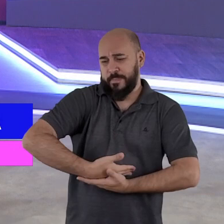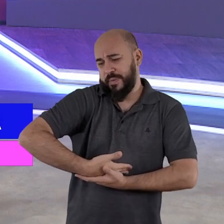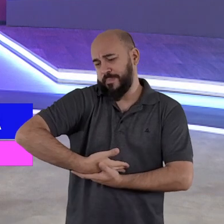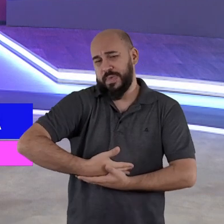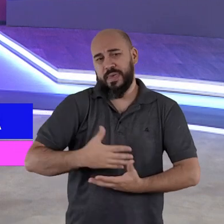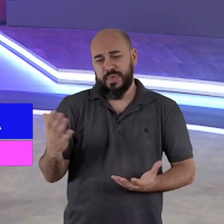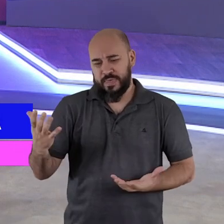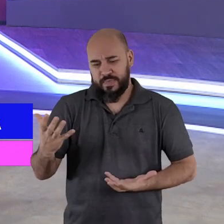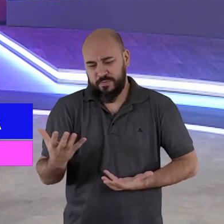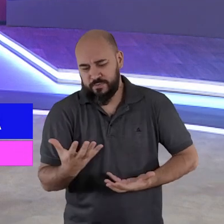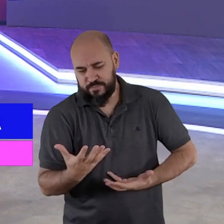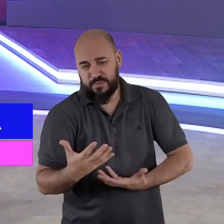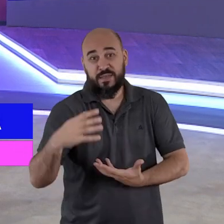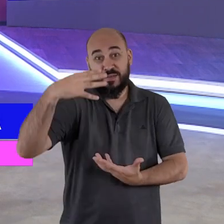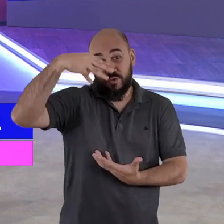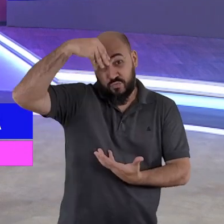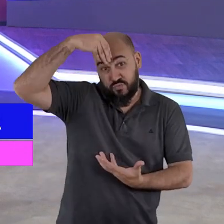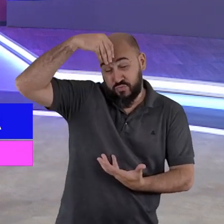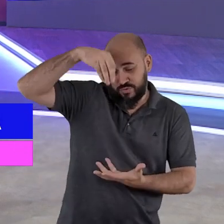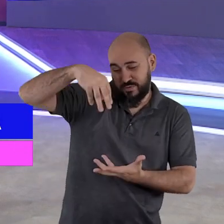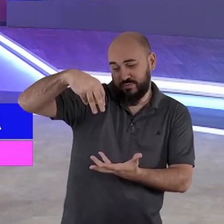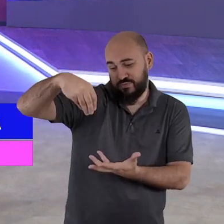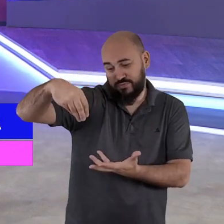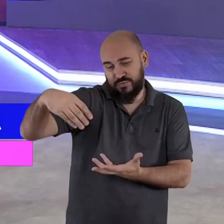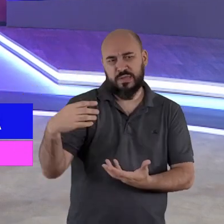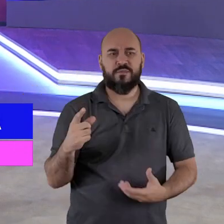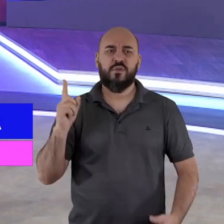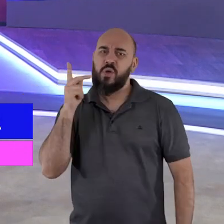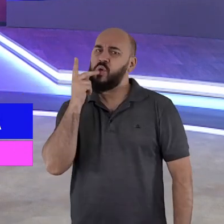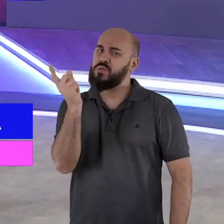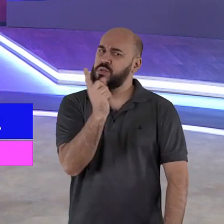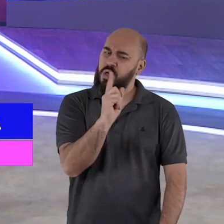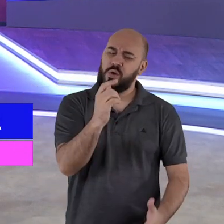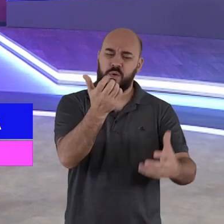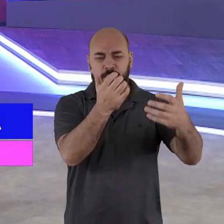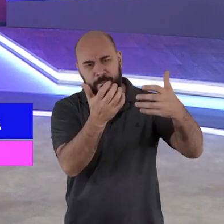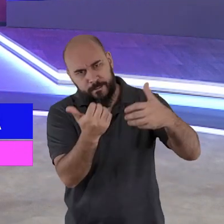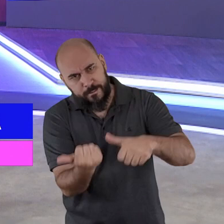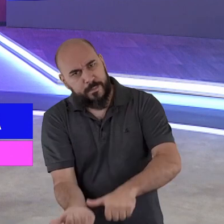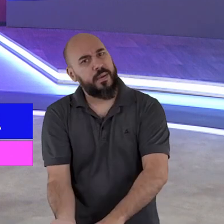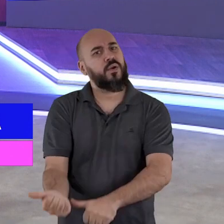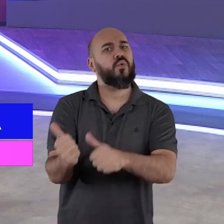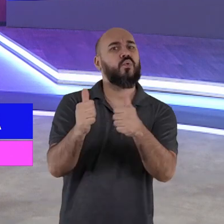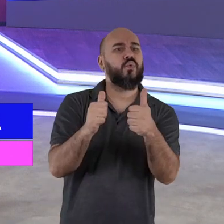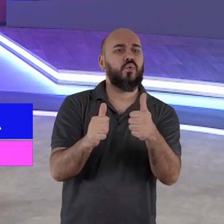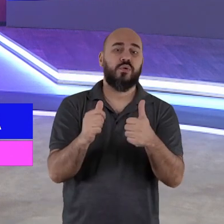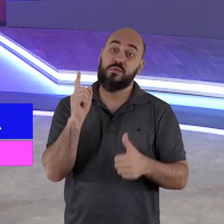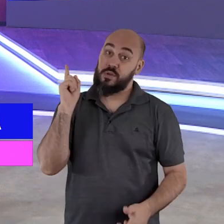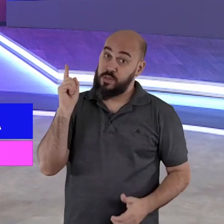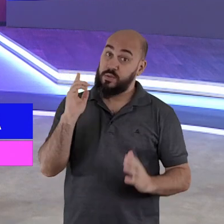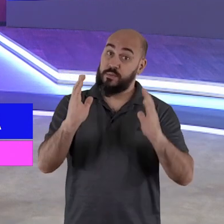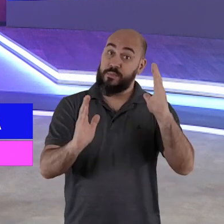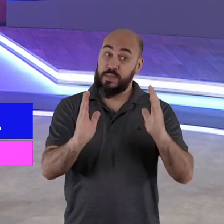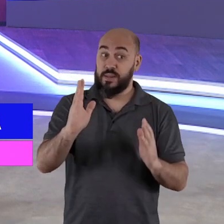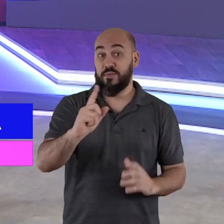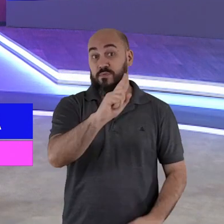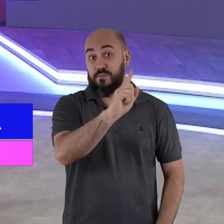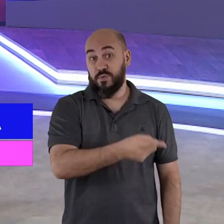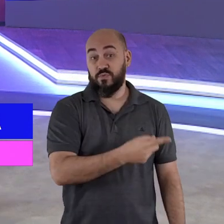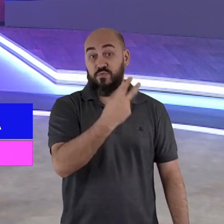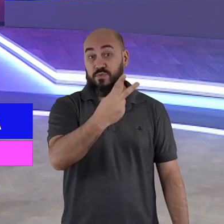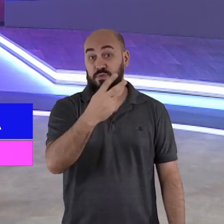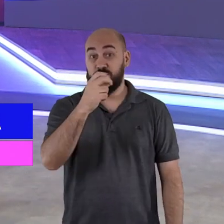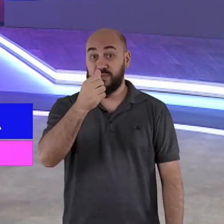do bebê, e ele falou assim, não, o batismo é por mergulho. Ou John Wesley, estes homens apareceram nesse período de 1260 anos de